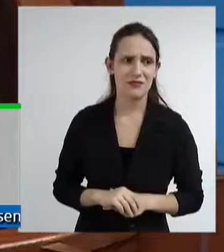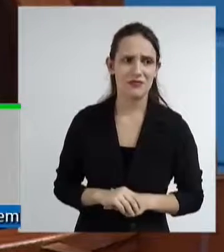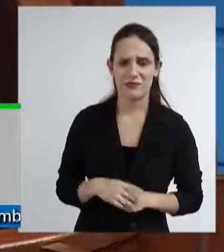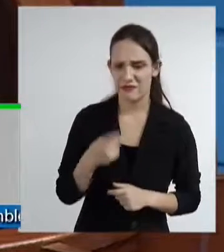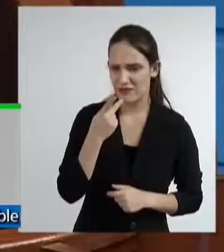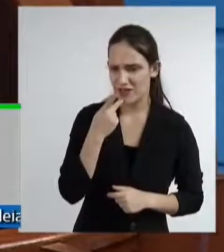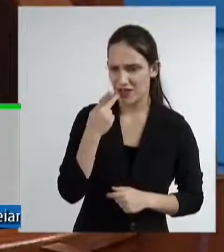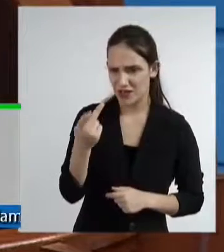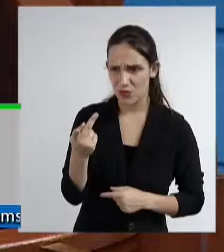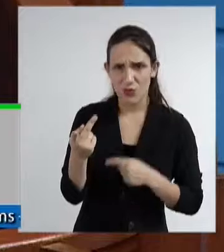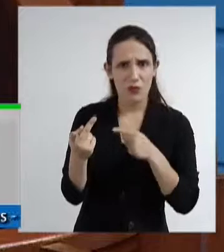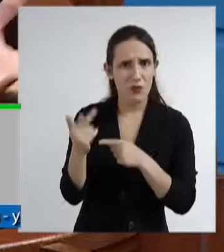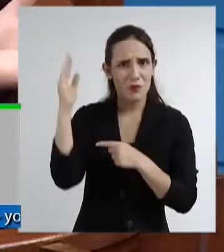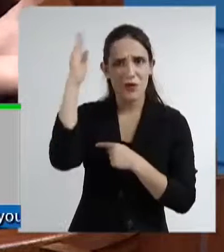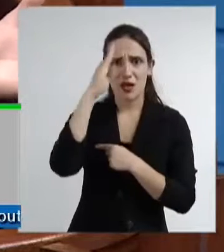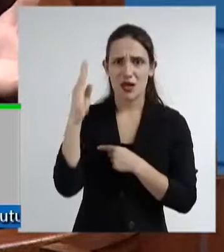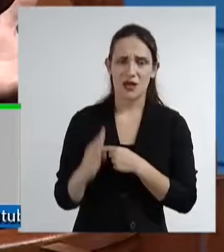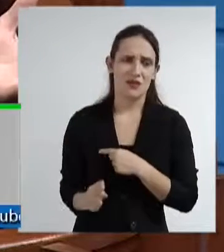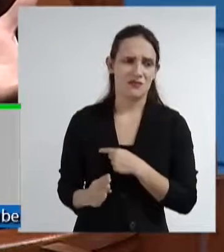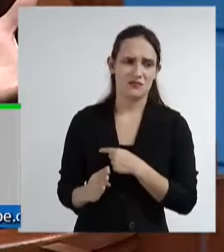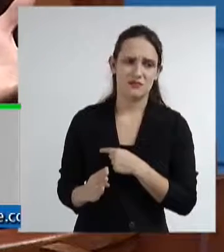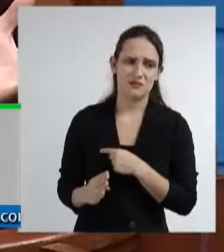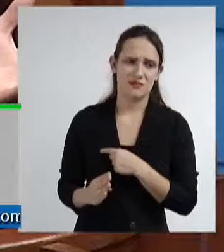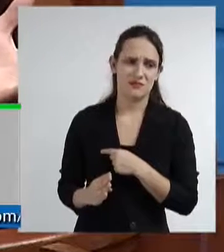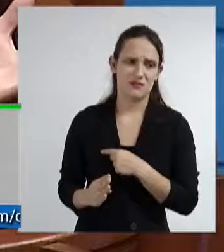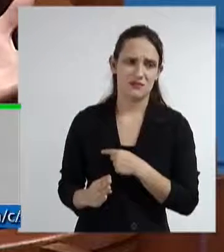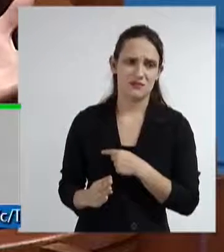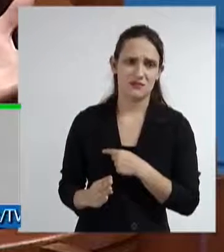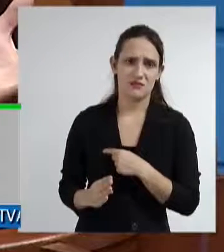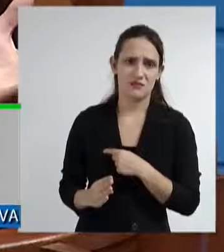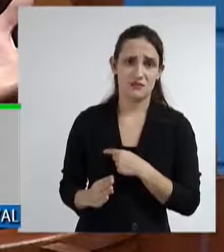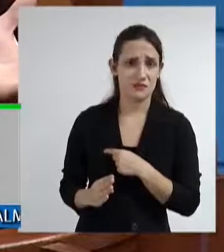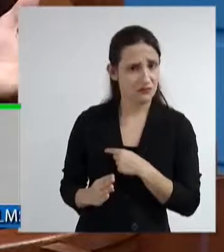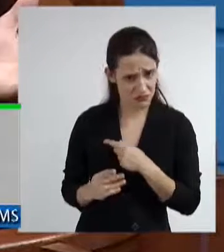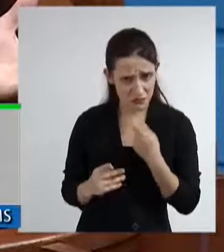aqui, e me parece que não foi desmentido,